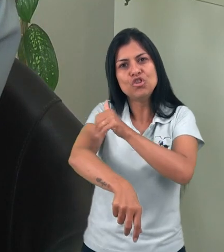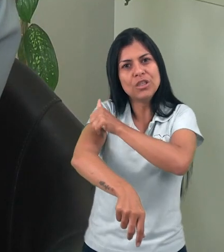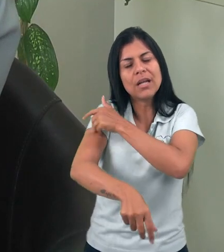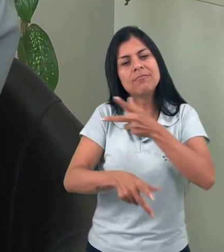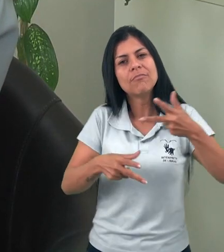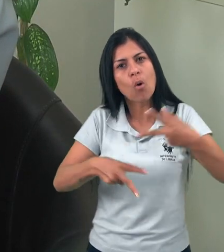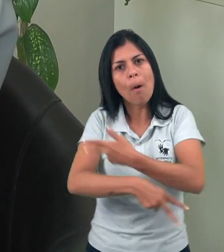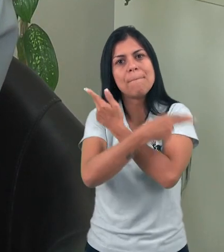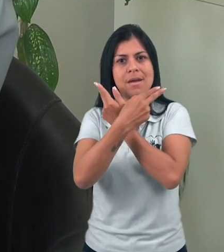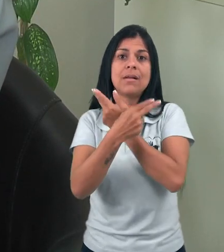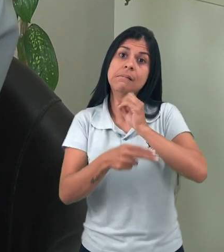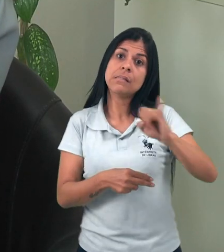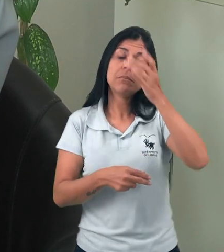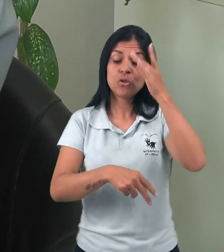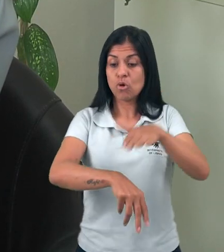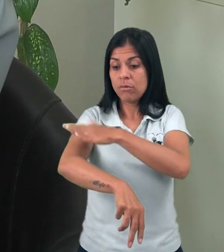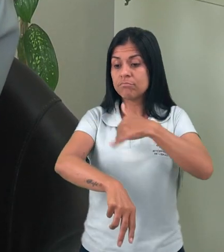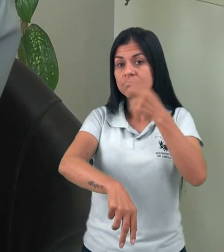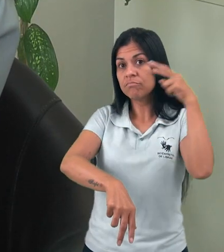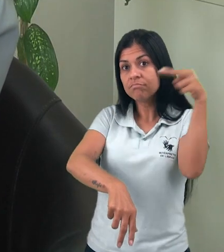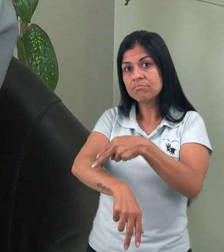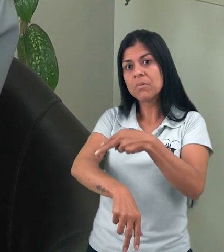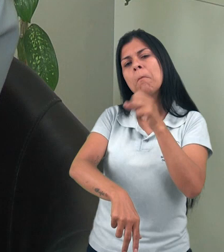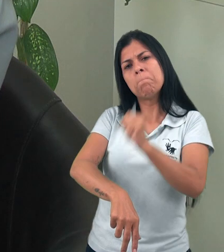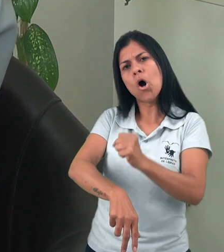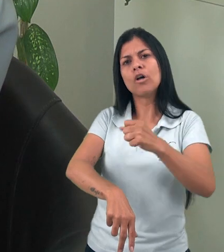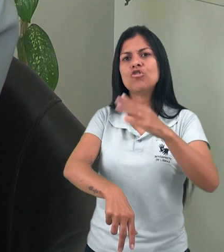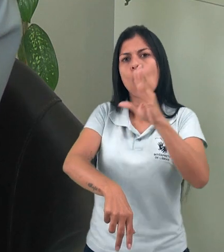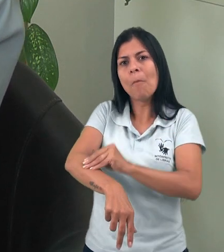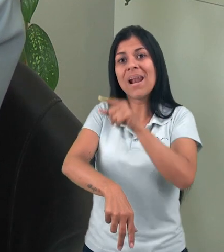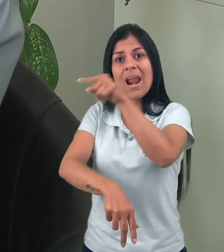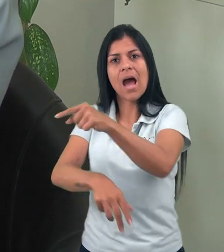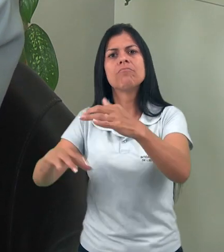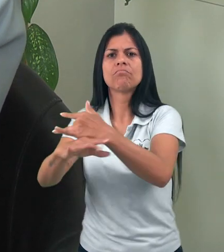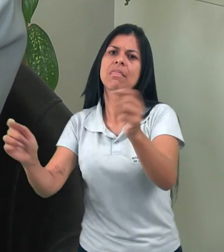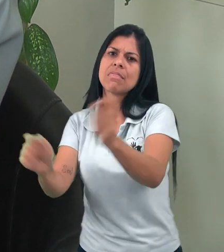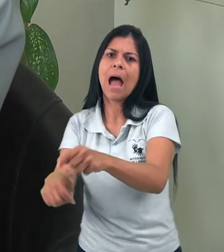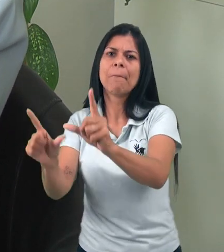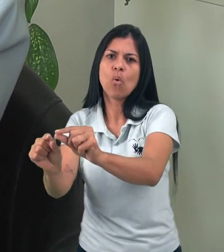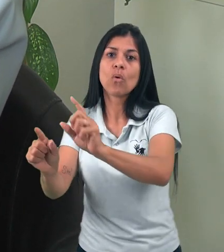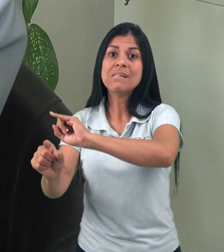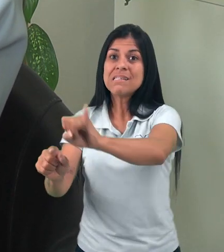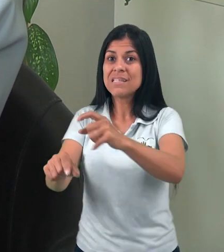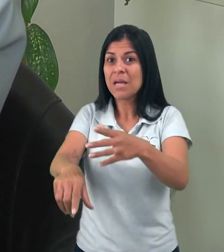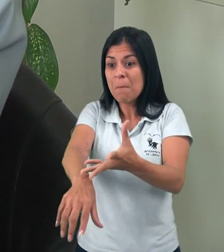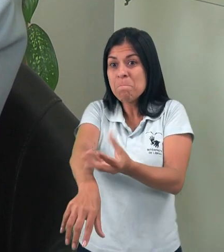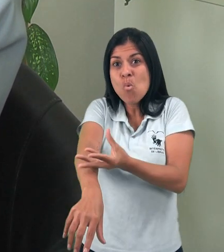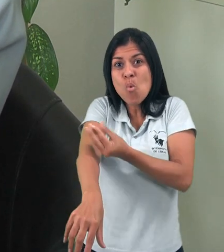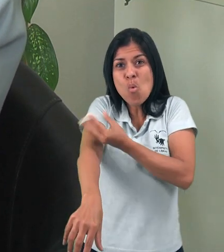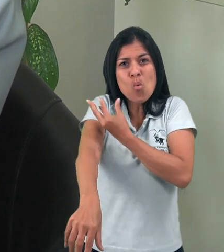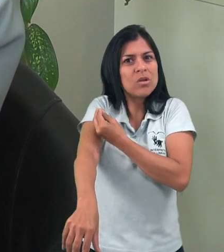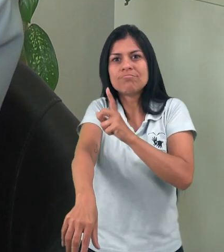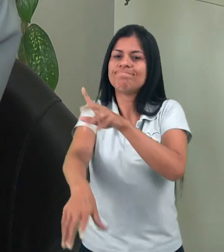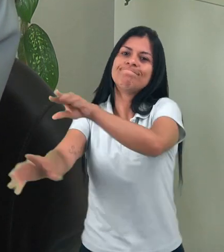pacientes que têm lesões que são possíveis a gente ressecar no local, a gente opera lá. Os que não têm condições clínicas